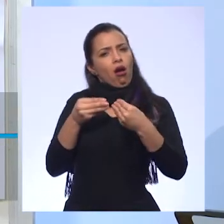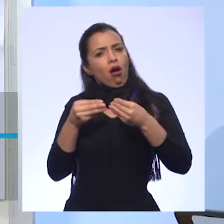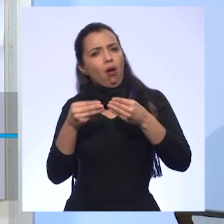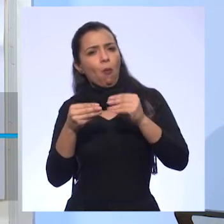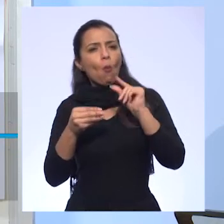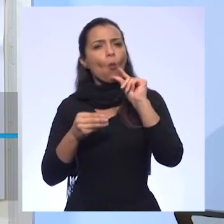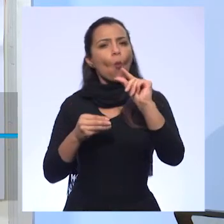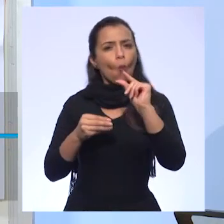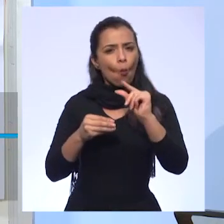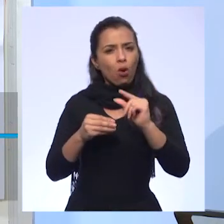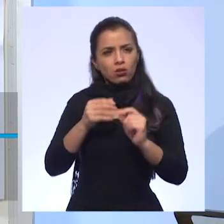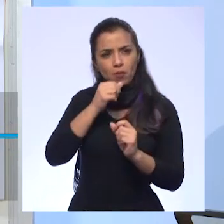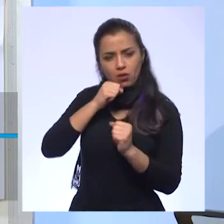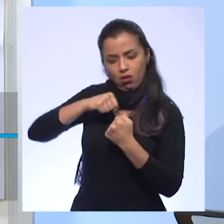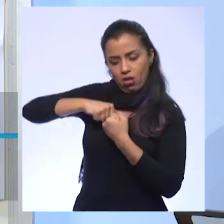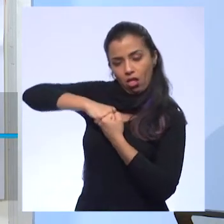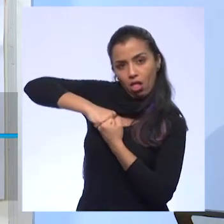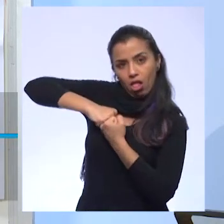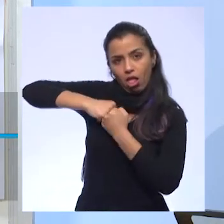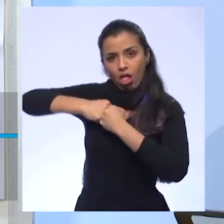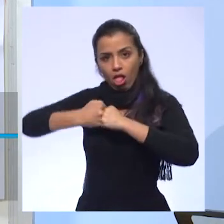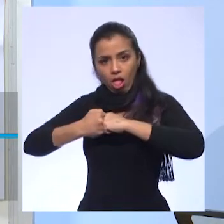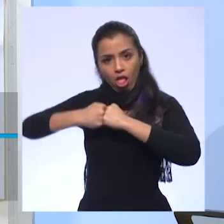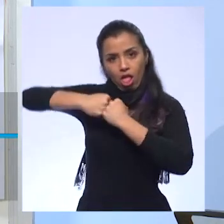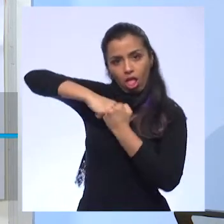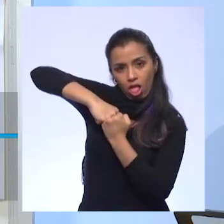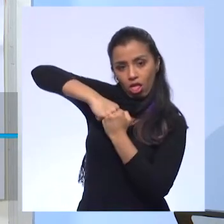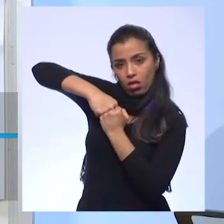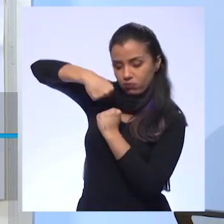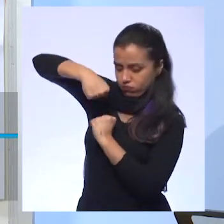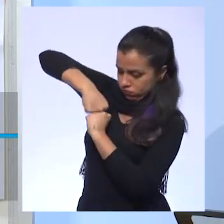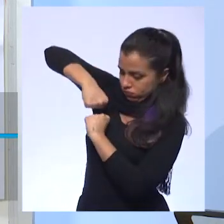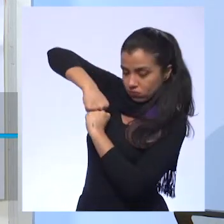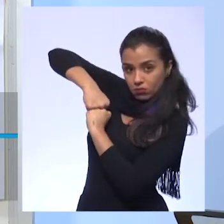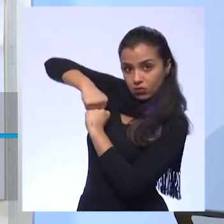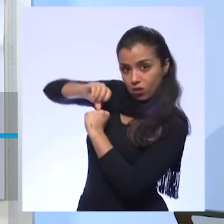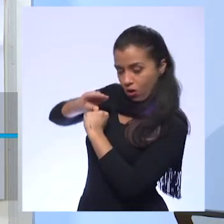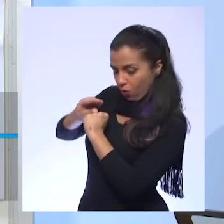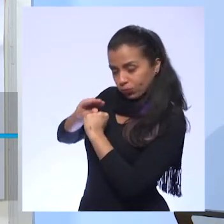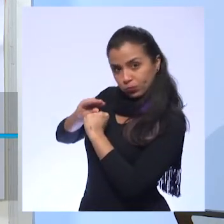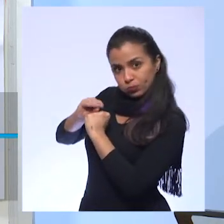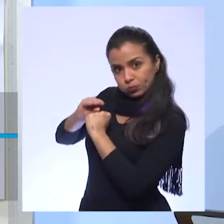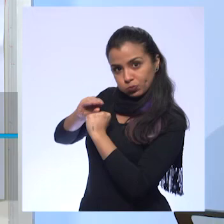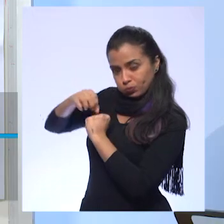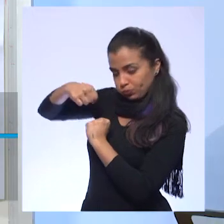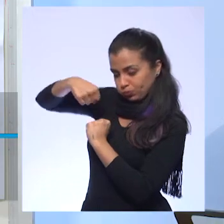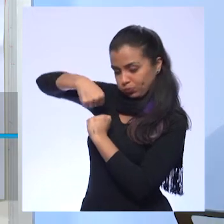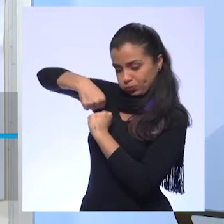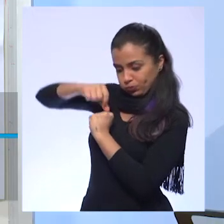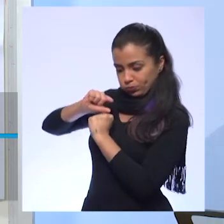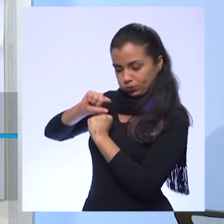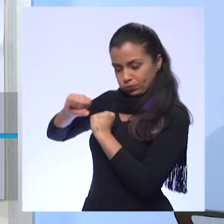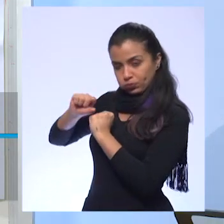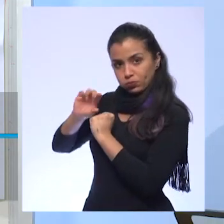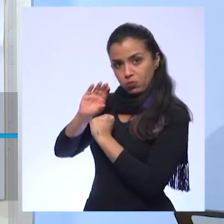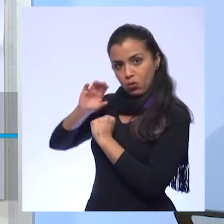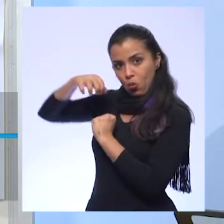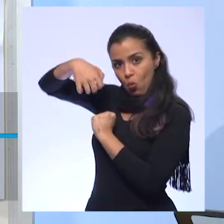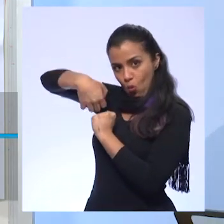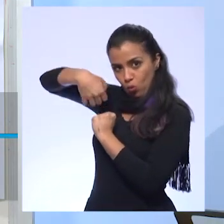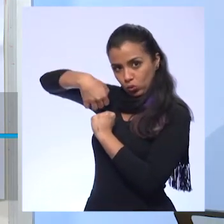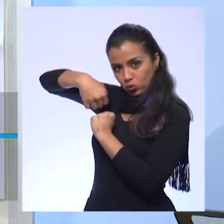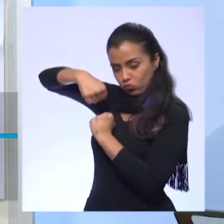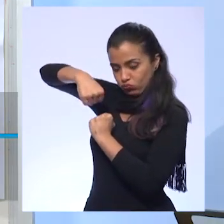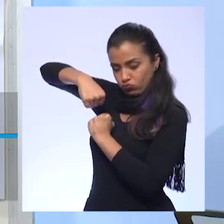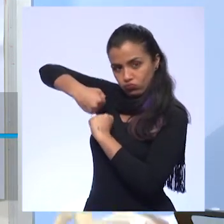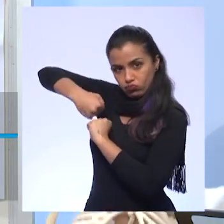professor falou, né, que tem essa conexão, né? Eu tenho ainda os ligamentos, que é um tipo de um elástico que tem assim, que liga o osso com